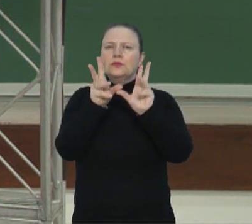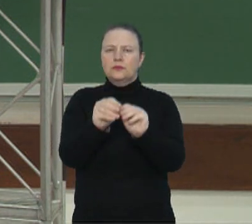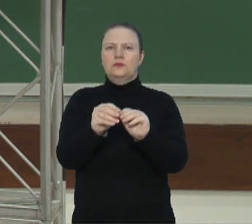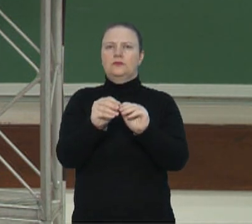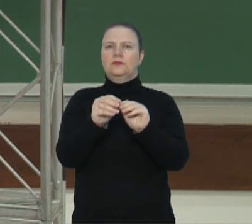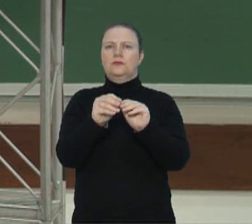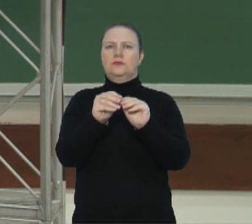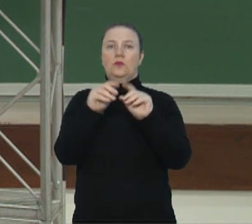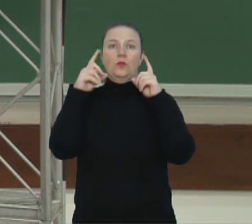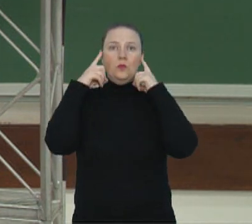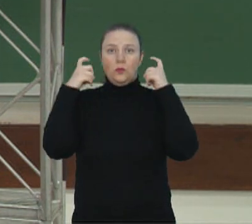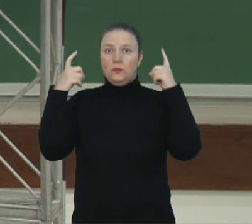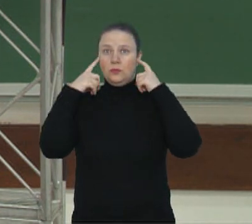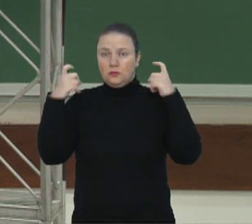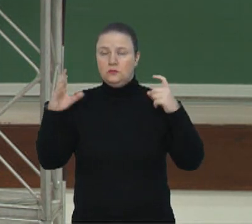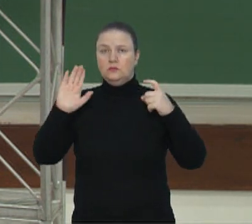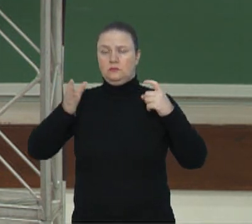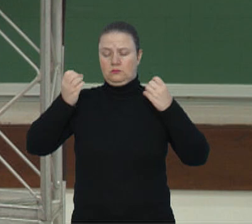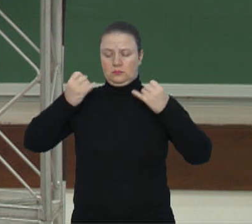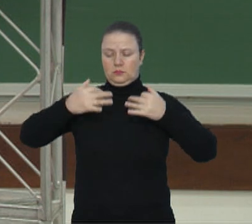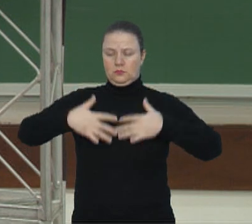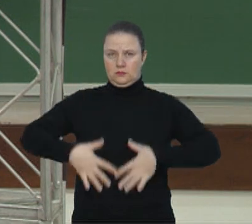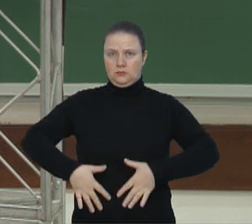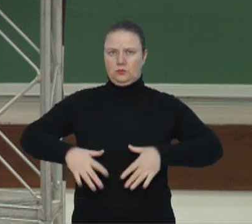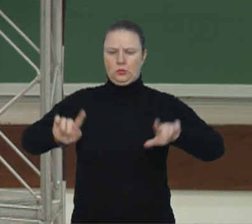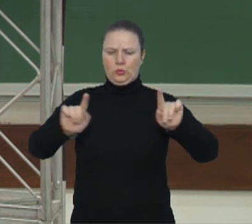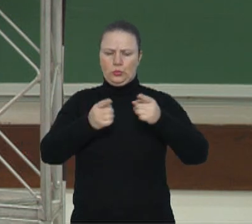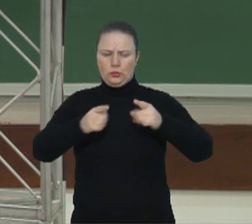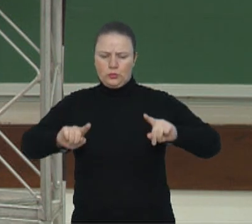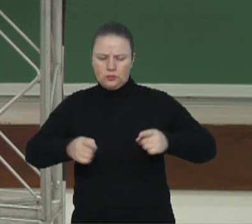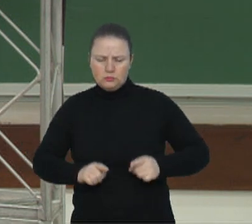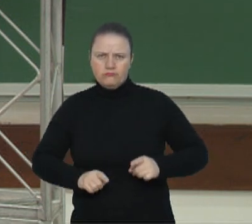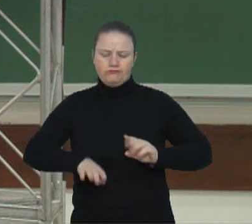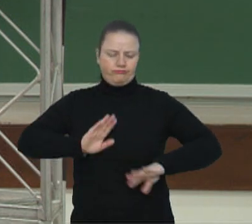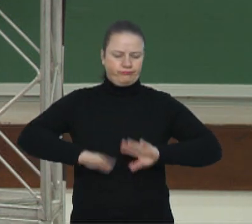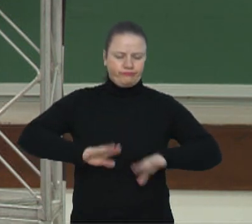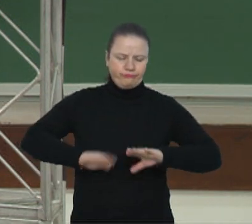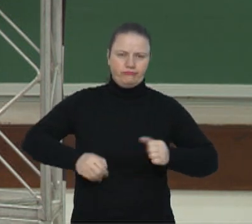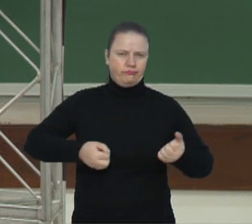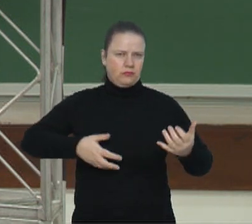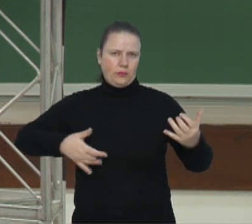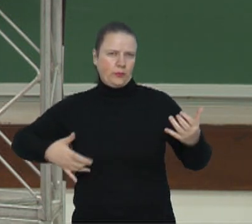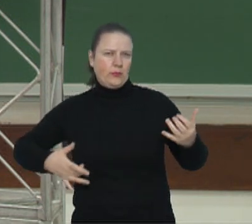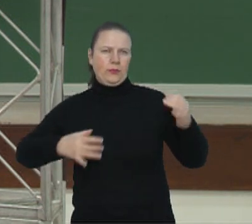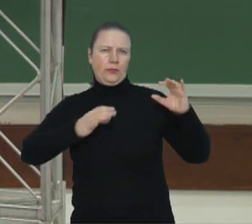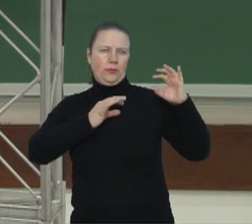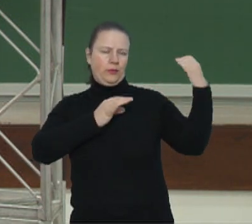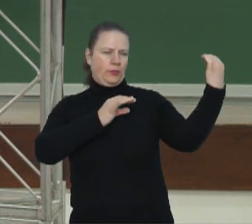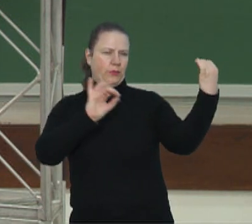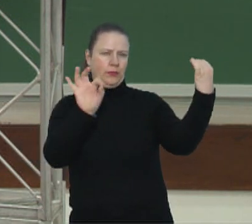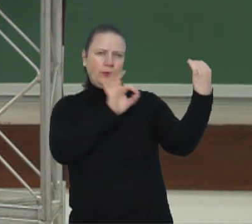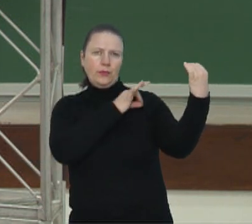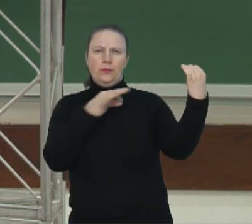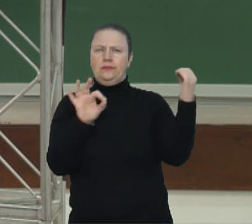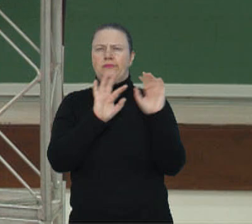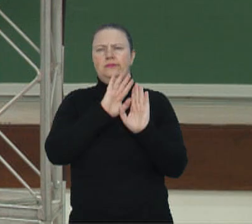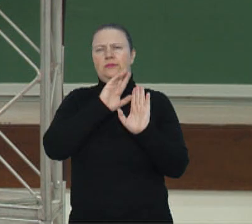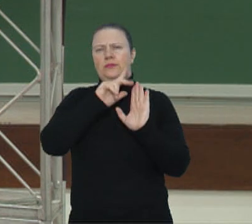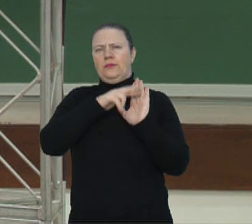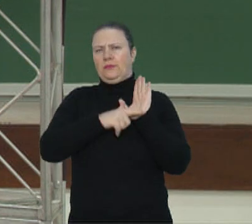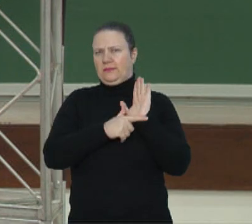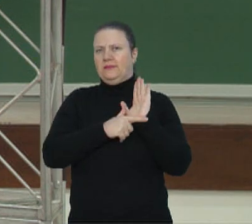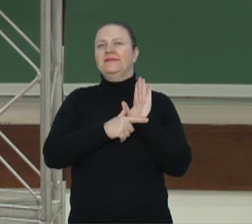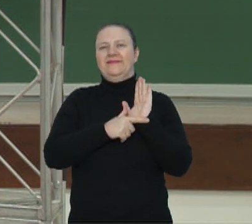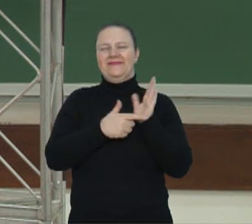parâmetros sonoros, musicais, nos instrumentos e performance sonora. Então, é bastante coisa nessa aula, muita atenção.